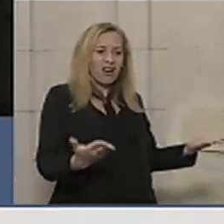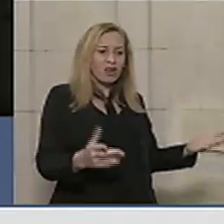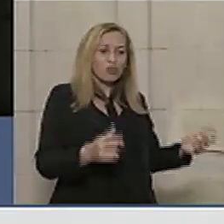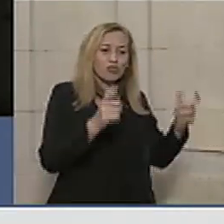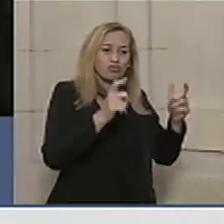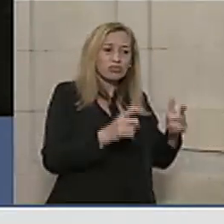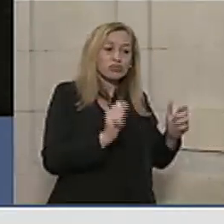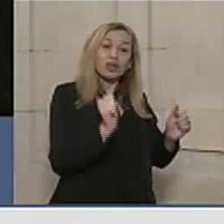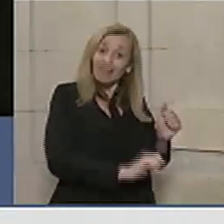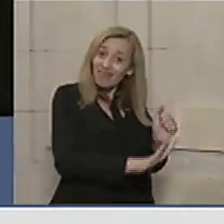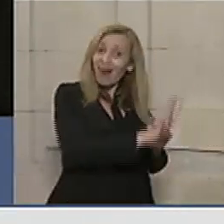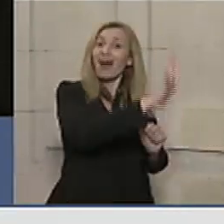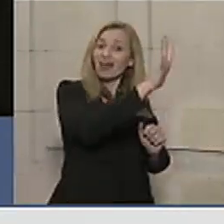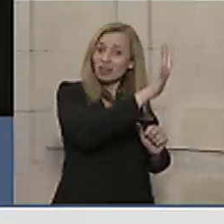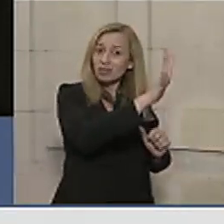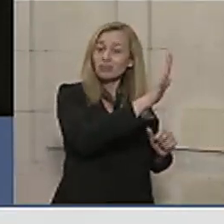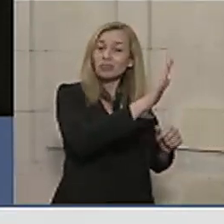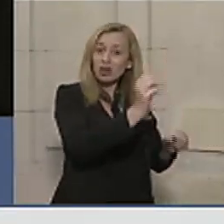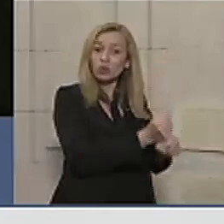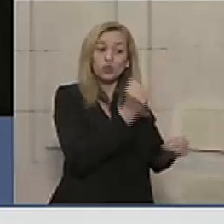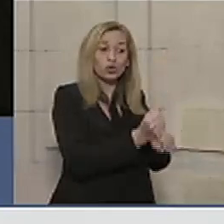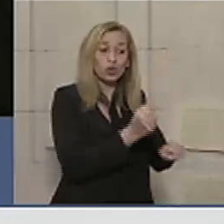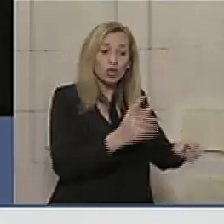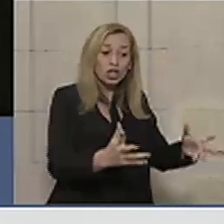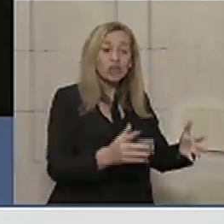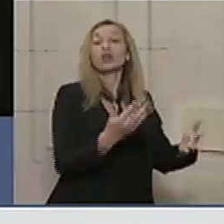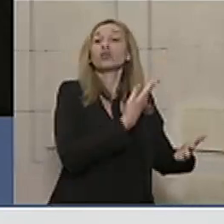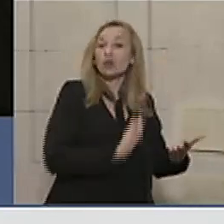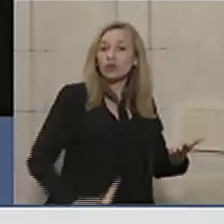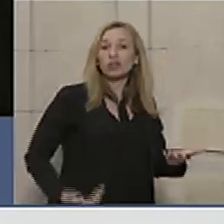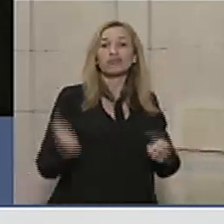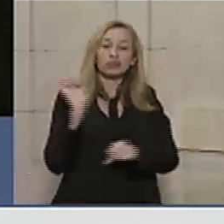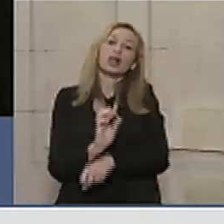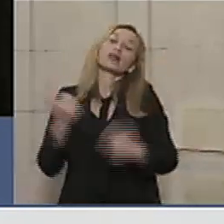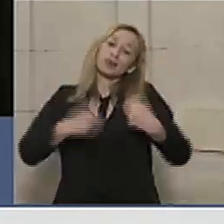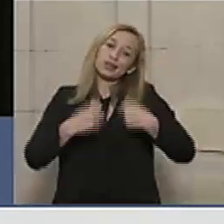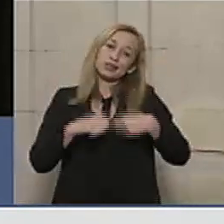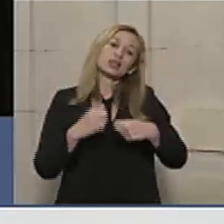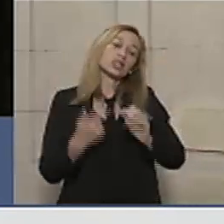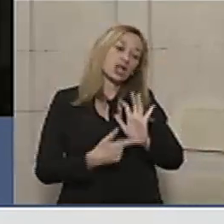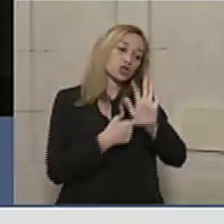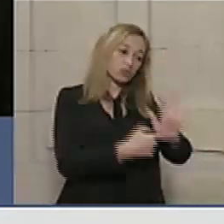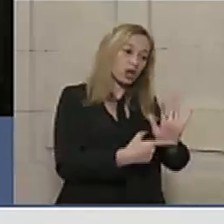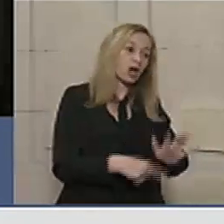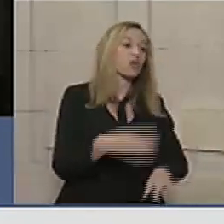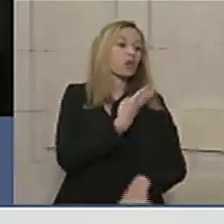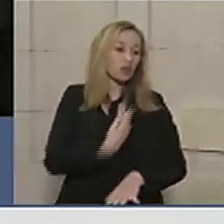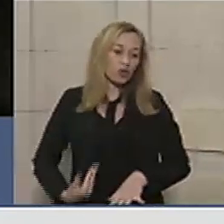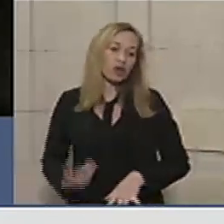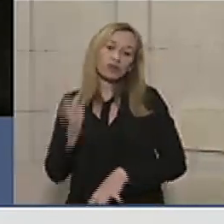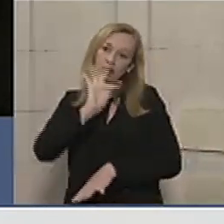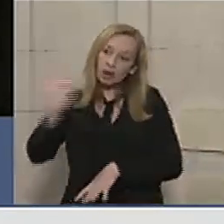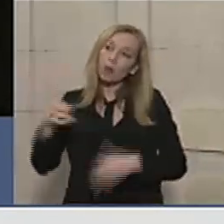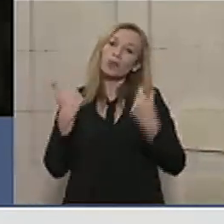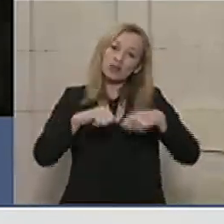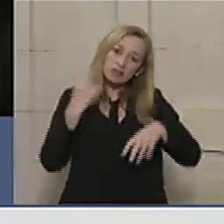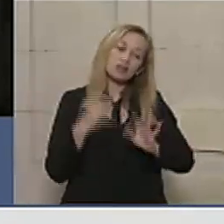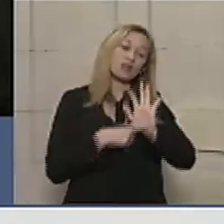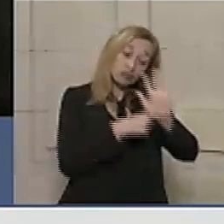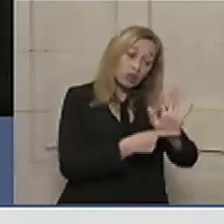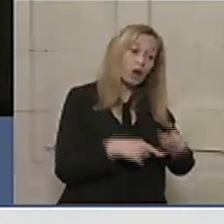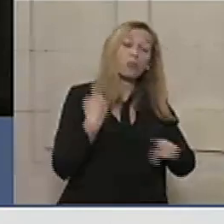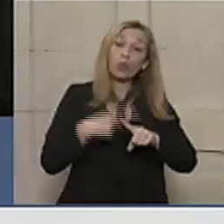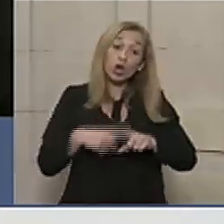aquele investimento. E o governo do Estado tem que dar uma resposta, o governo federal tem que dar uma resposta, porque